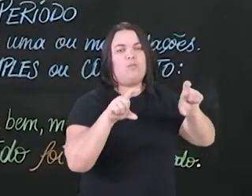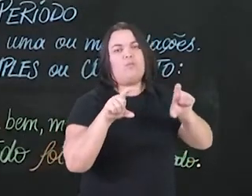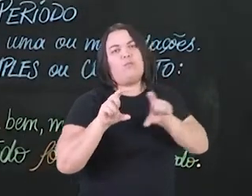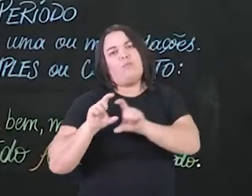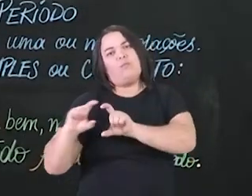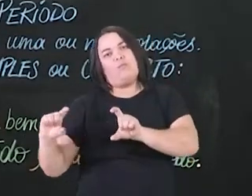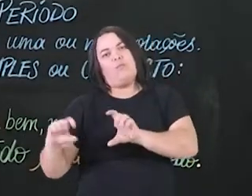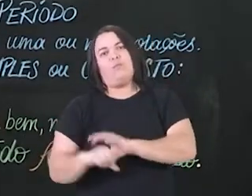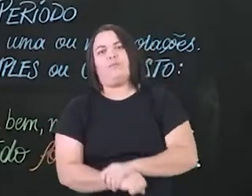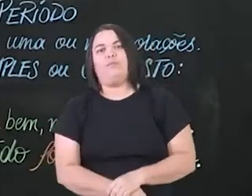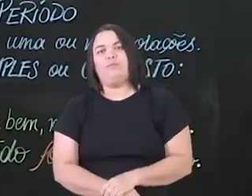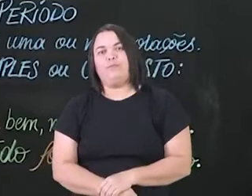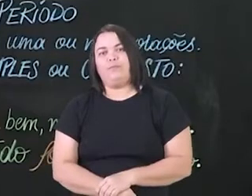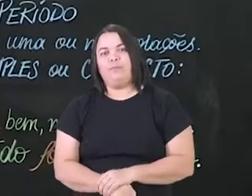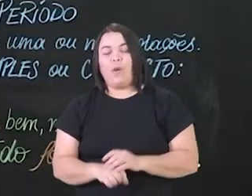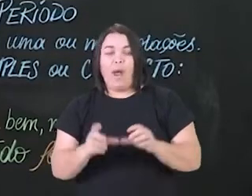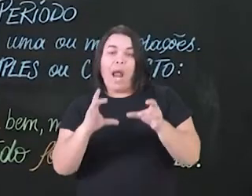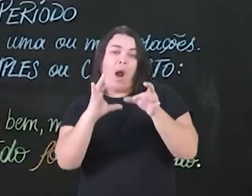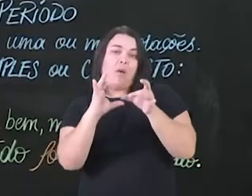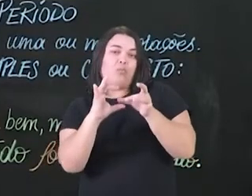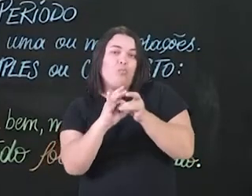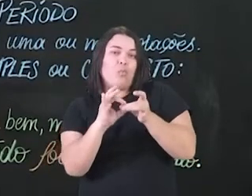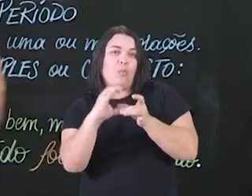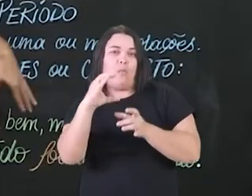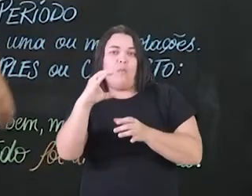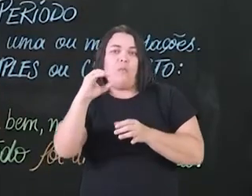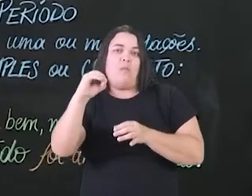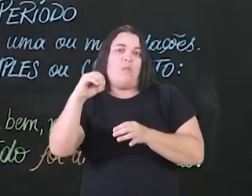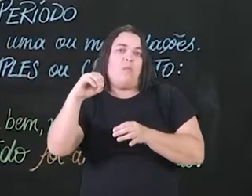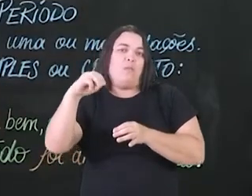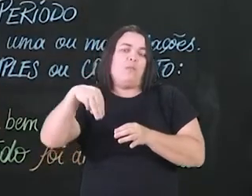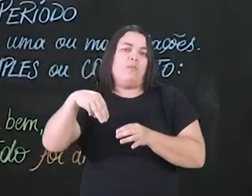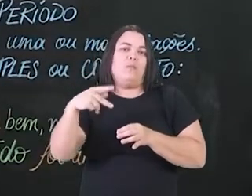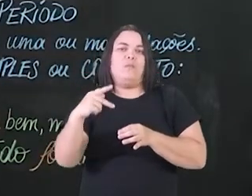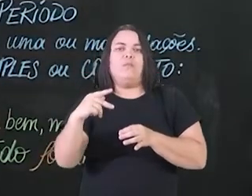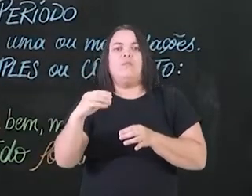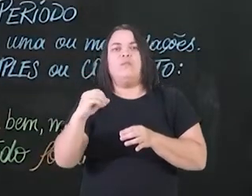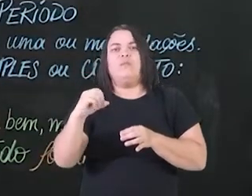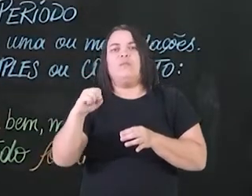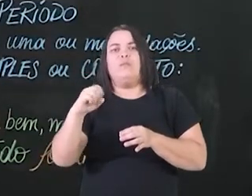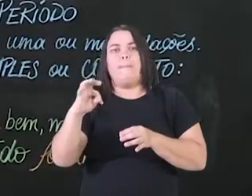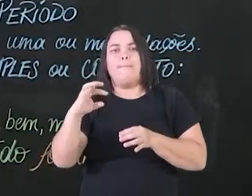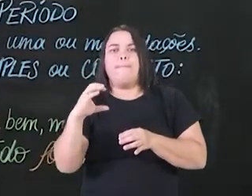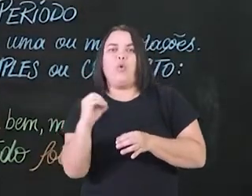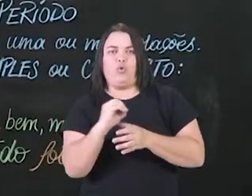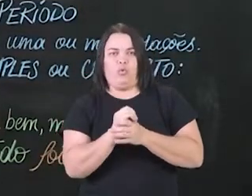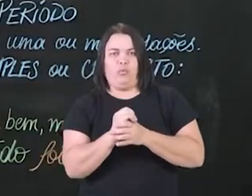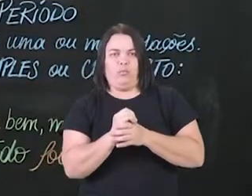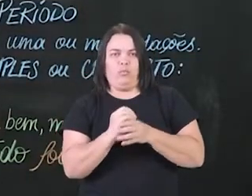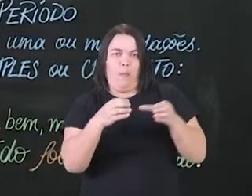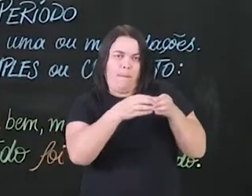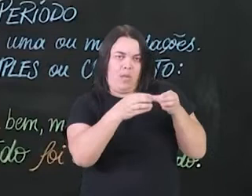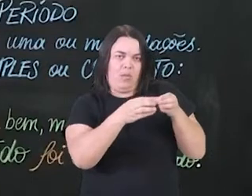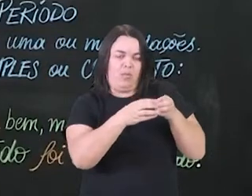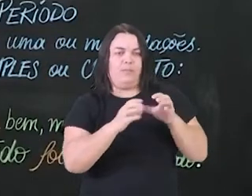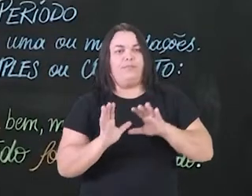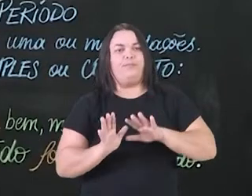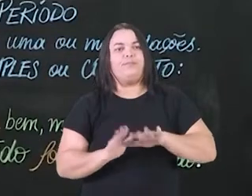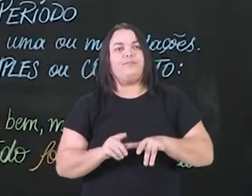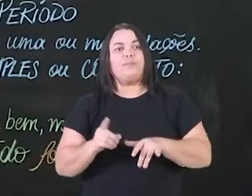No caso de baixo, eu tenho o resultado foi anunciado cedo. Eu tenho aqui